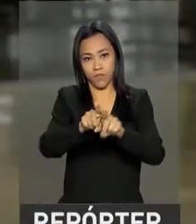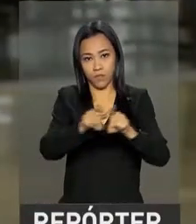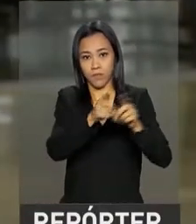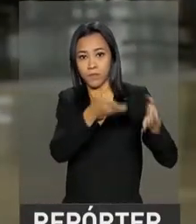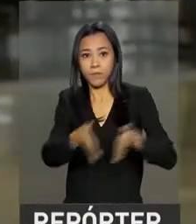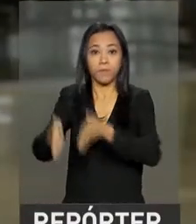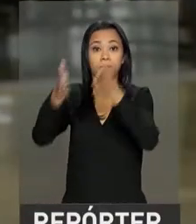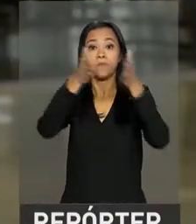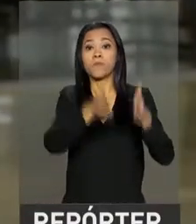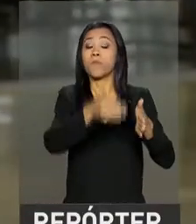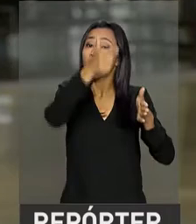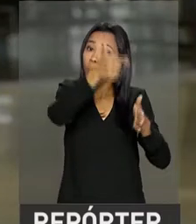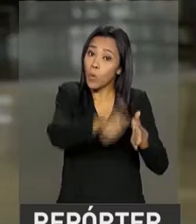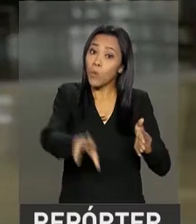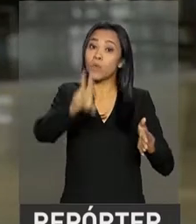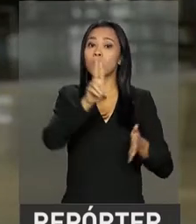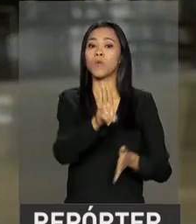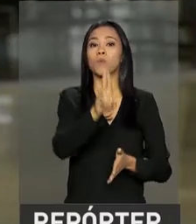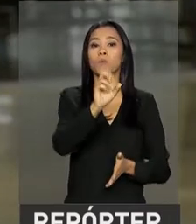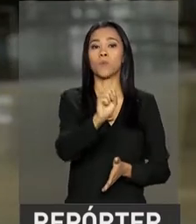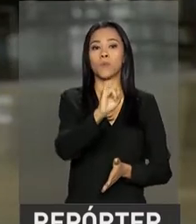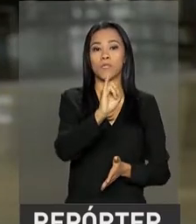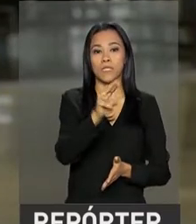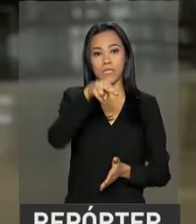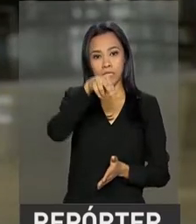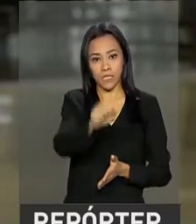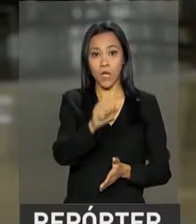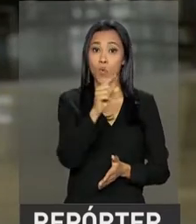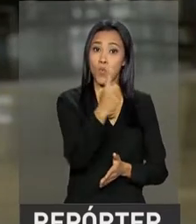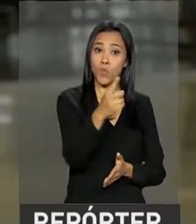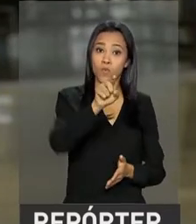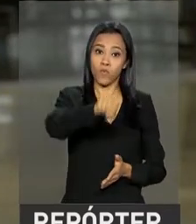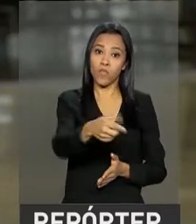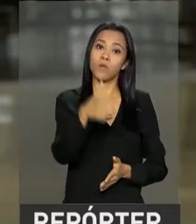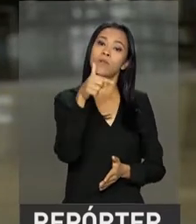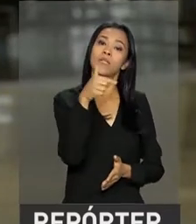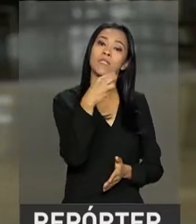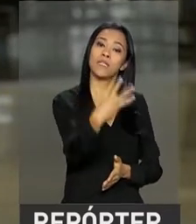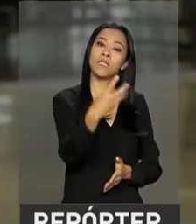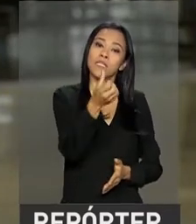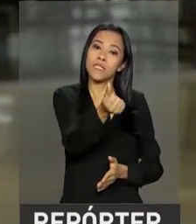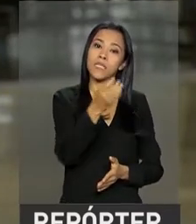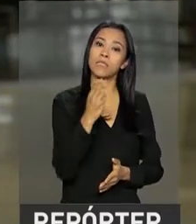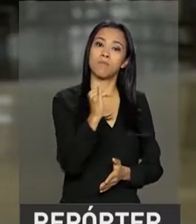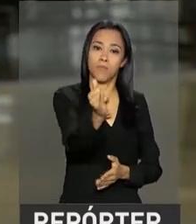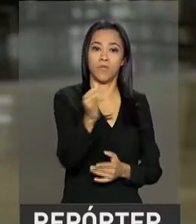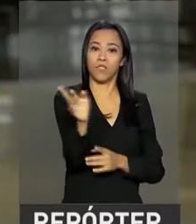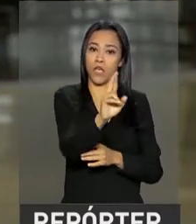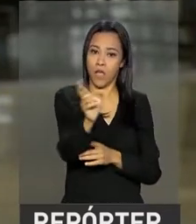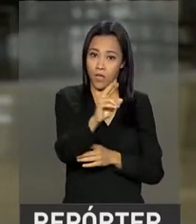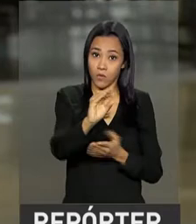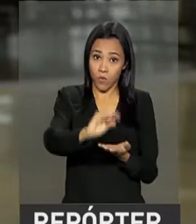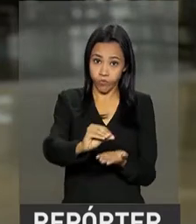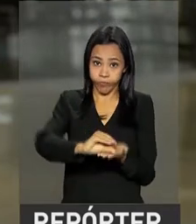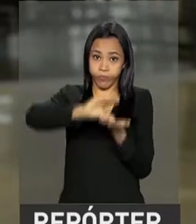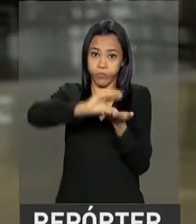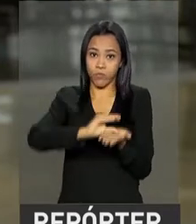13,59%. A Envi levou a usina de Miranda por 1,36 bilhão de reais. O ágio foi de